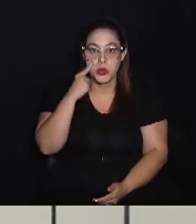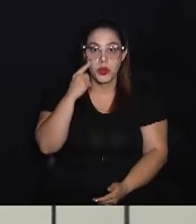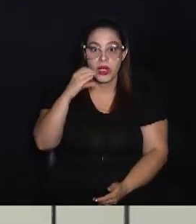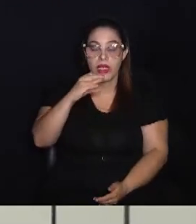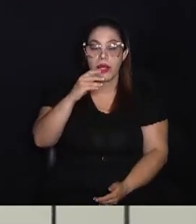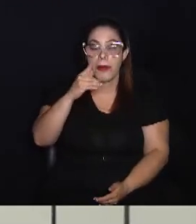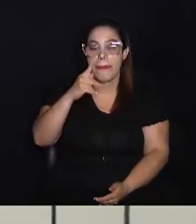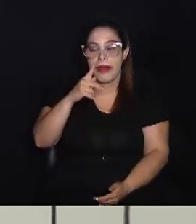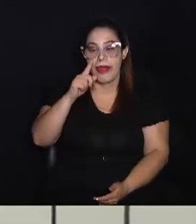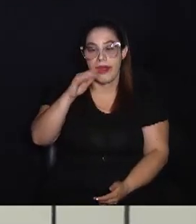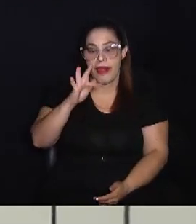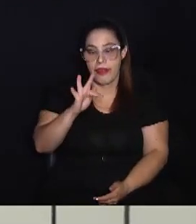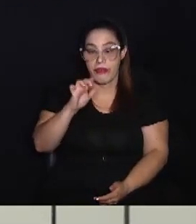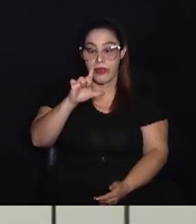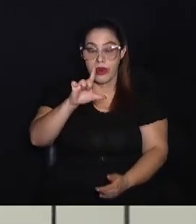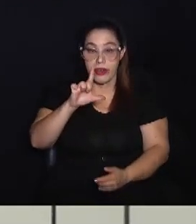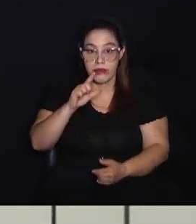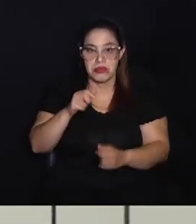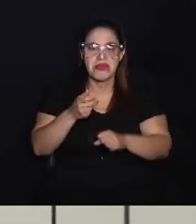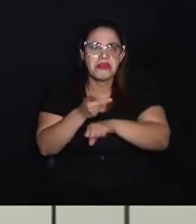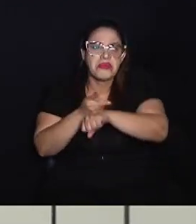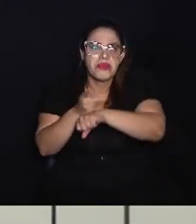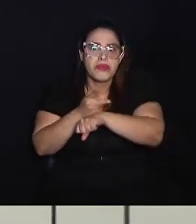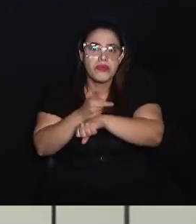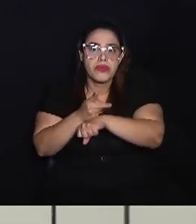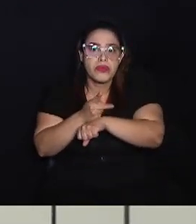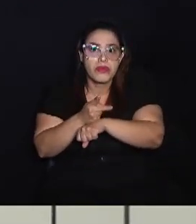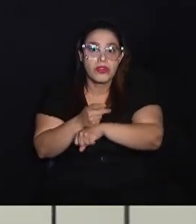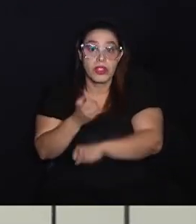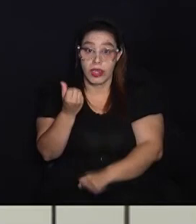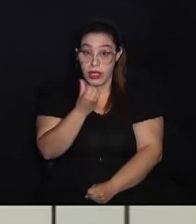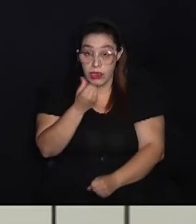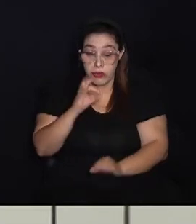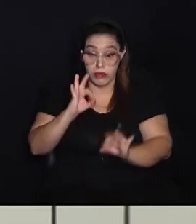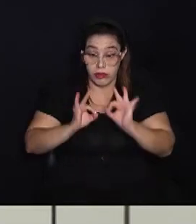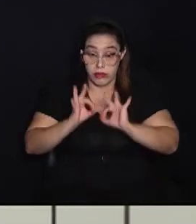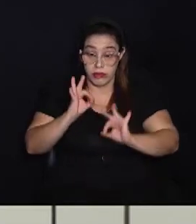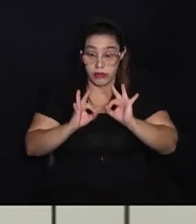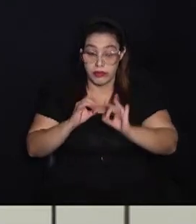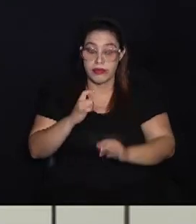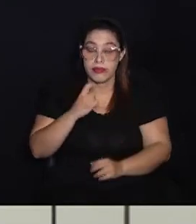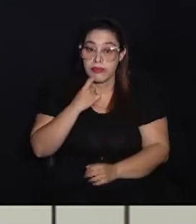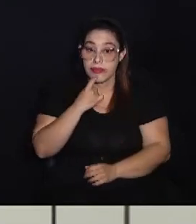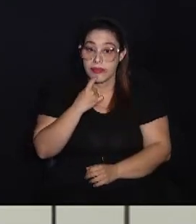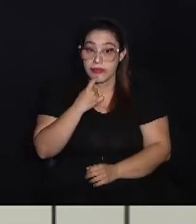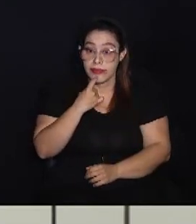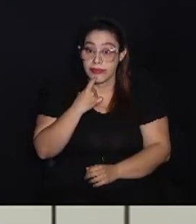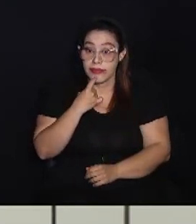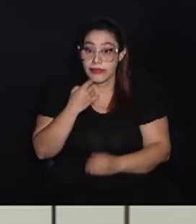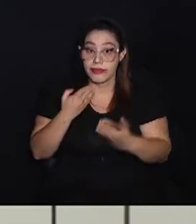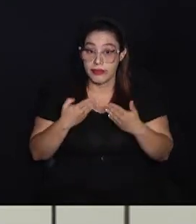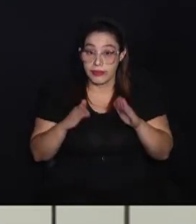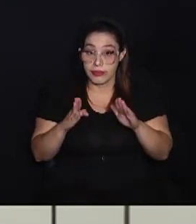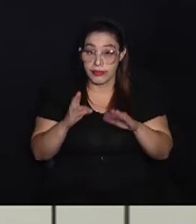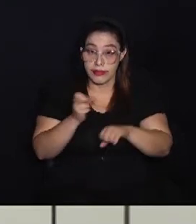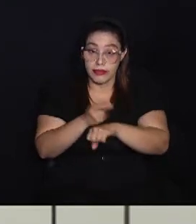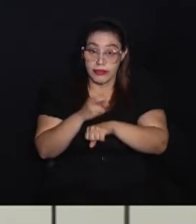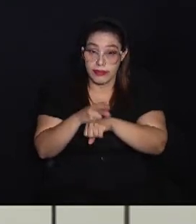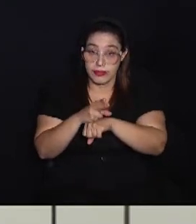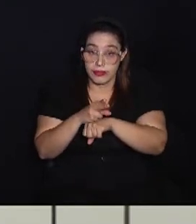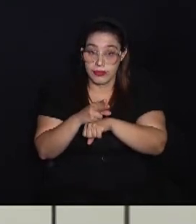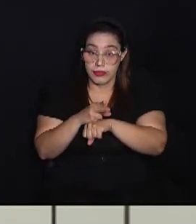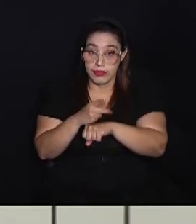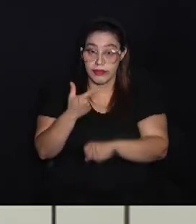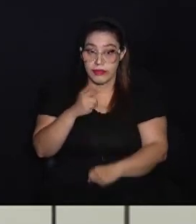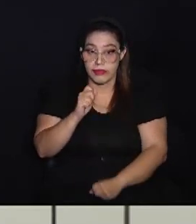CPFL Energia está procurando estudantes de 6 áreas técnicas em Campinas para as vagas de seu programa de